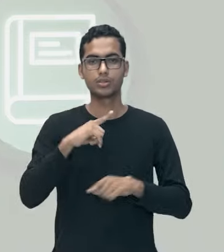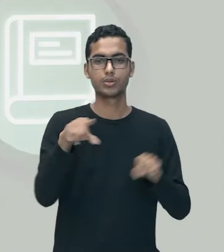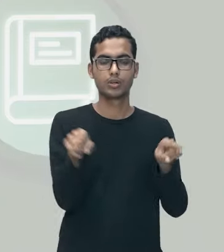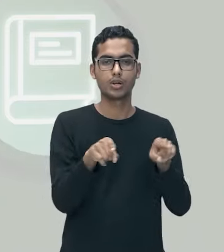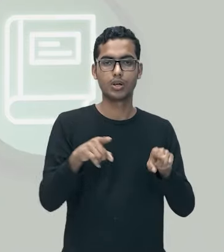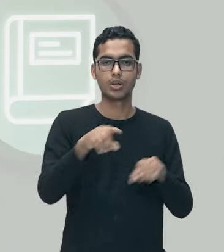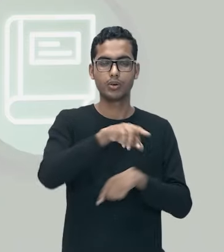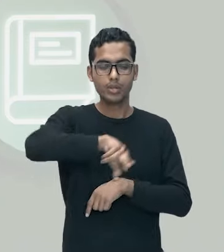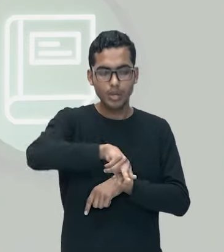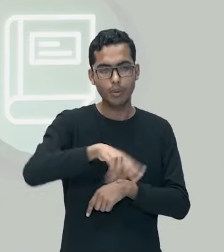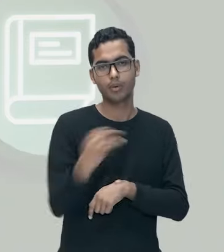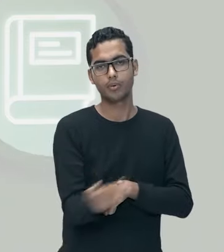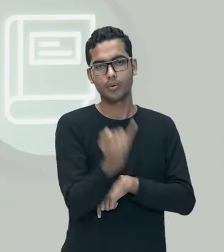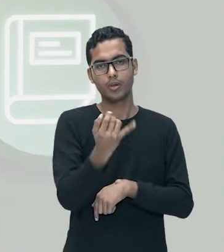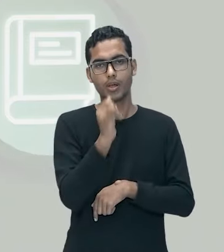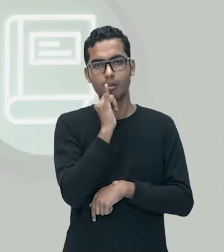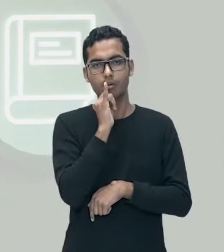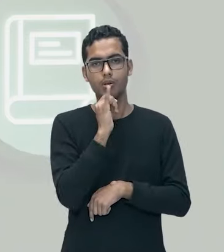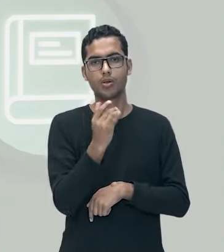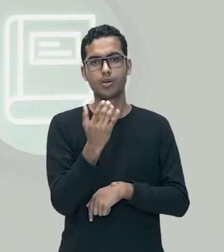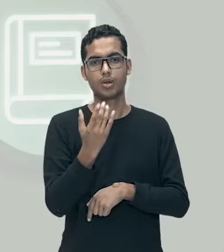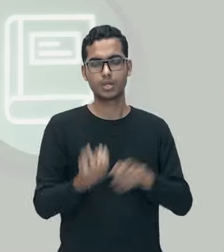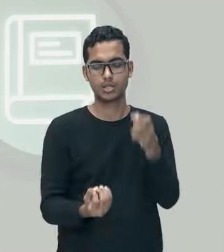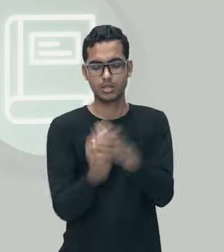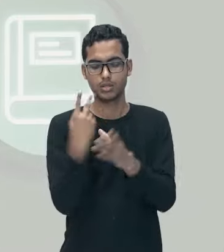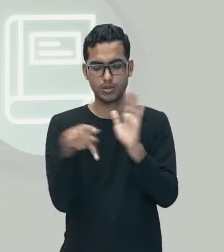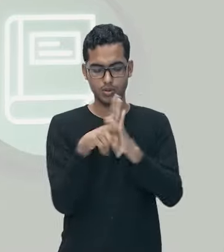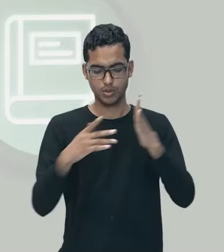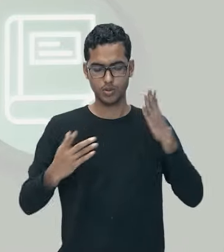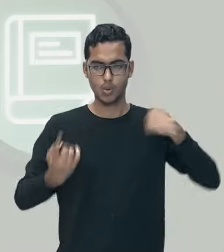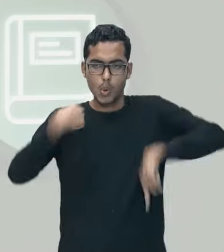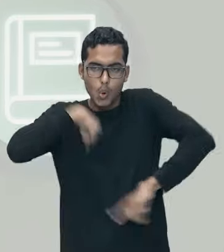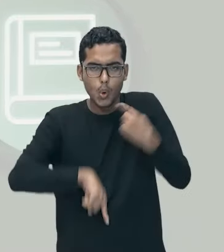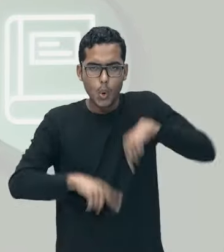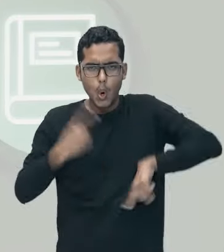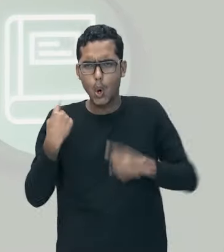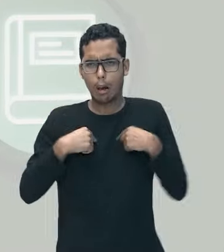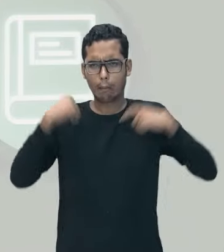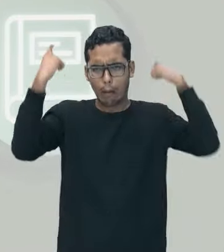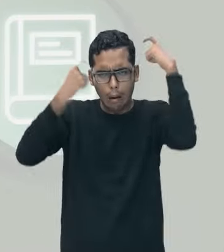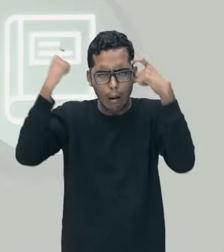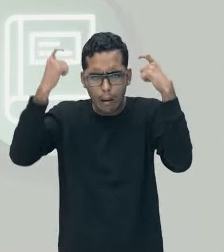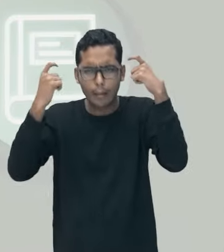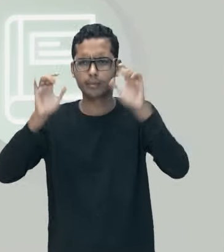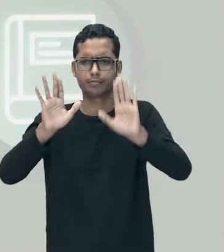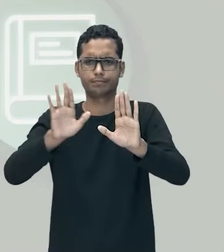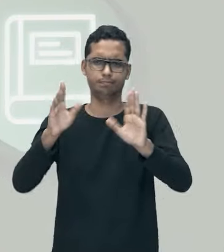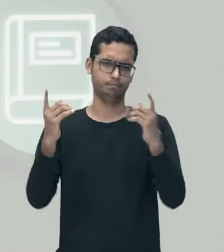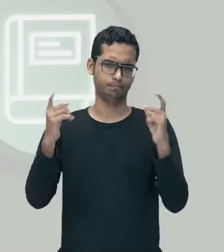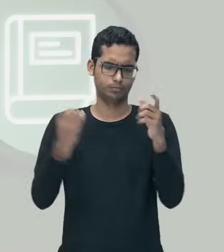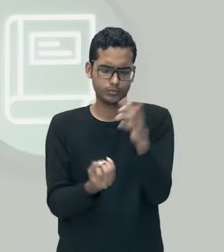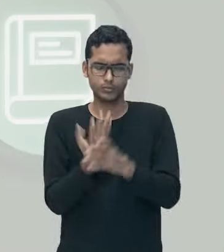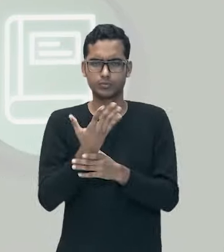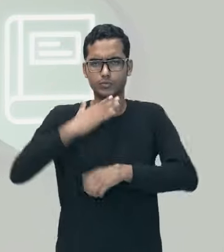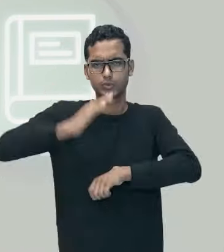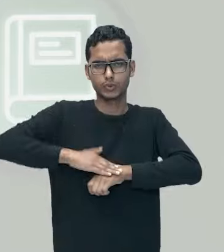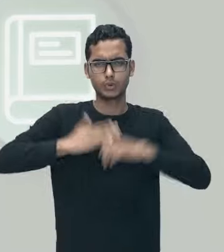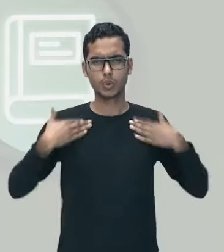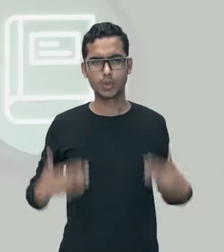não essenciais eles são produzidos já pelo nosso organismo então a gente não precisa se preocupar né quanto à sua formação porém os